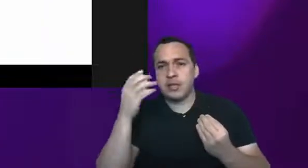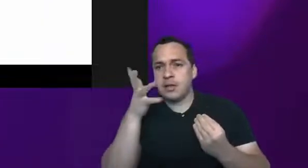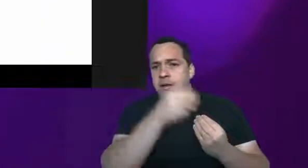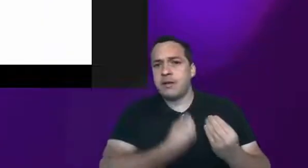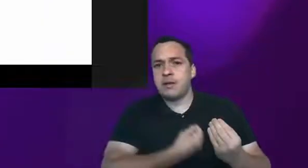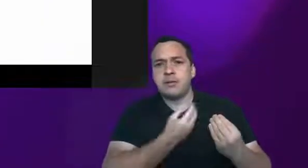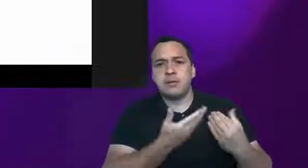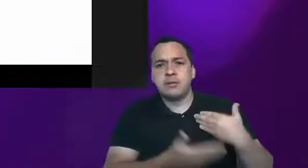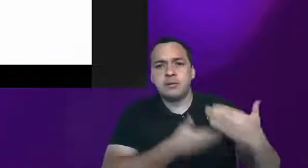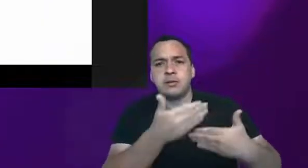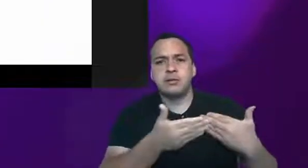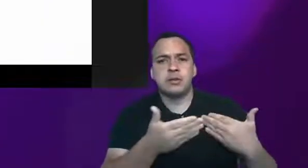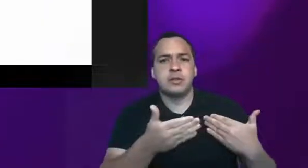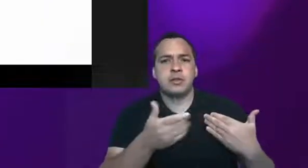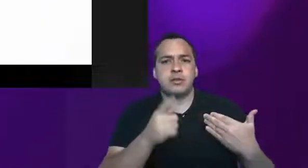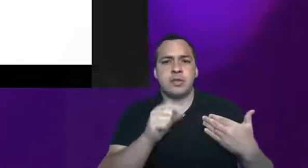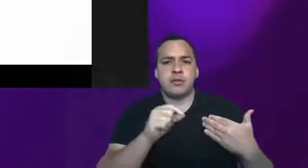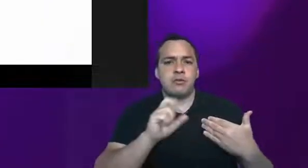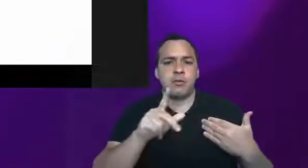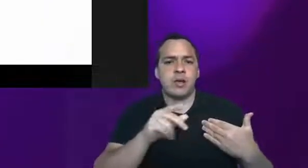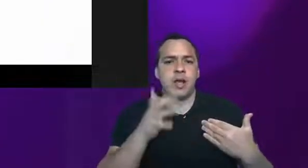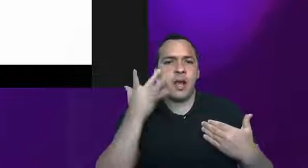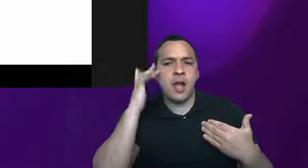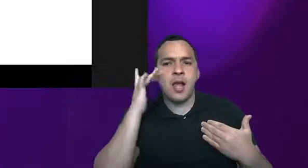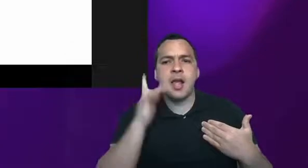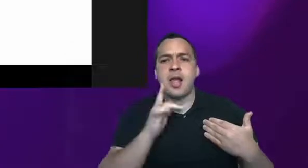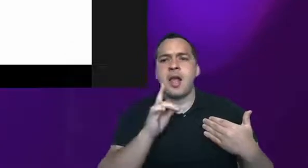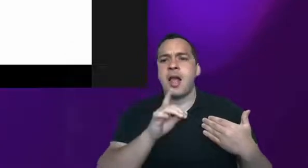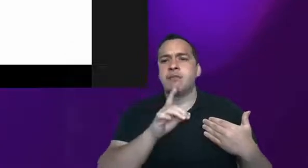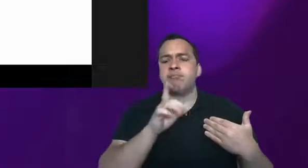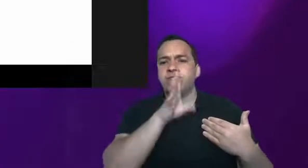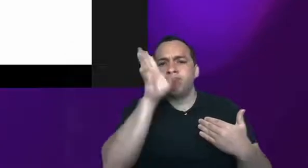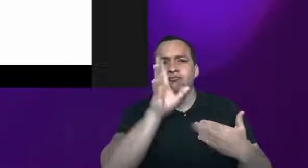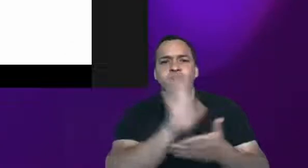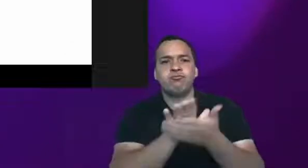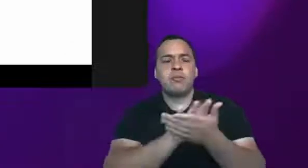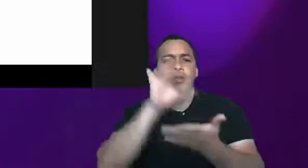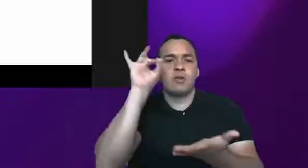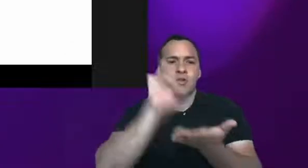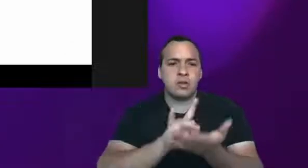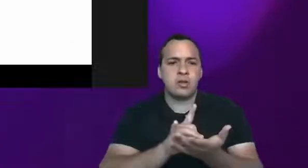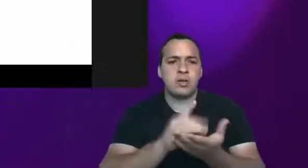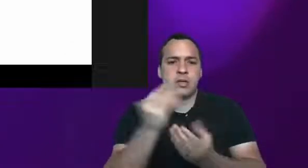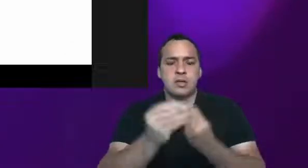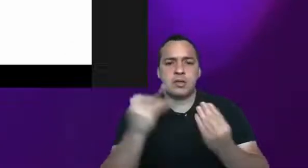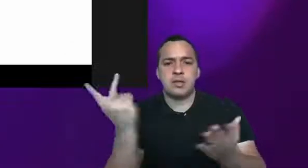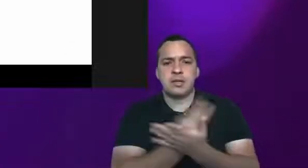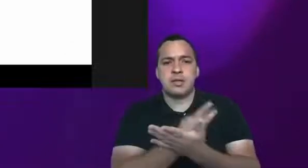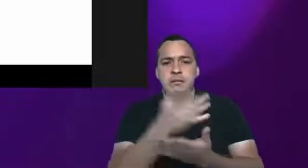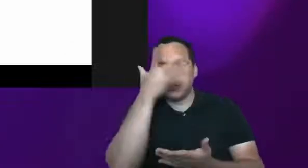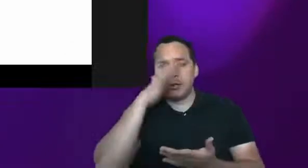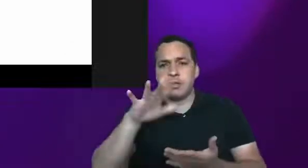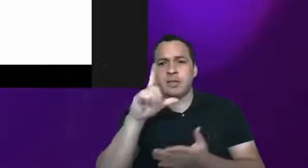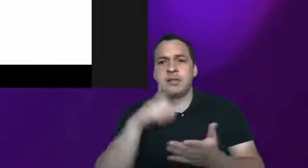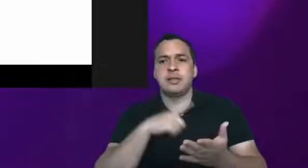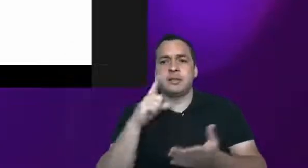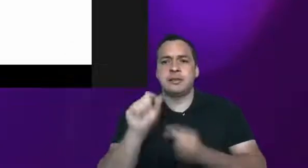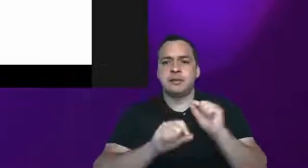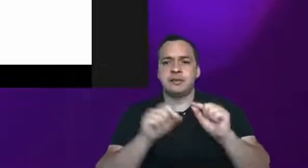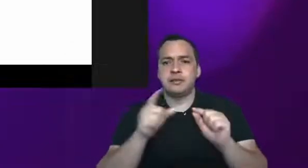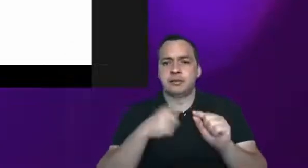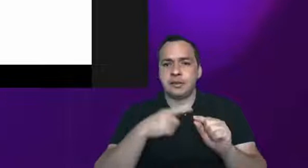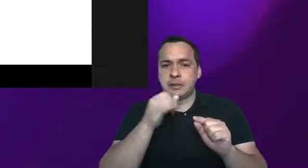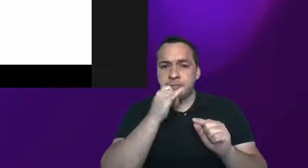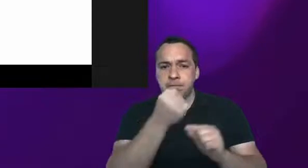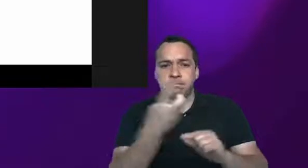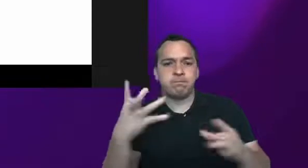já não é atuarial, é real. E nós vemos aqui que a sobrevivência dos doentes com metástases metácronas aos 5 anos é de